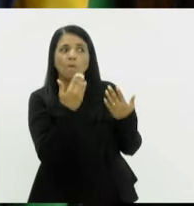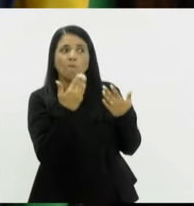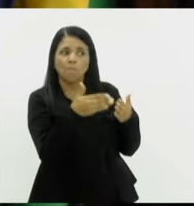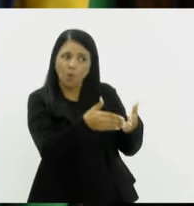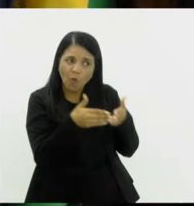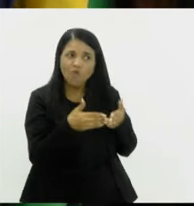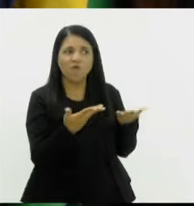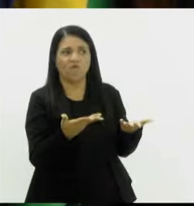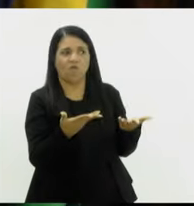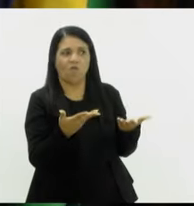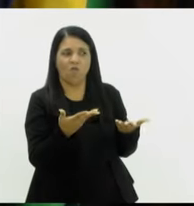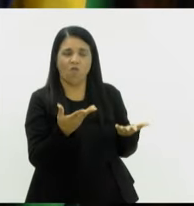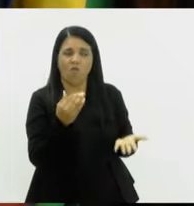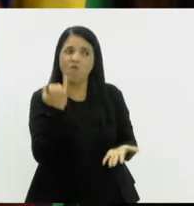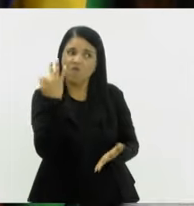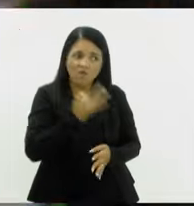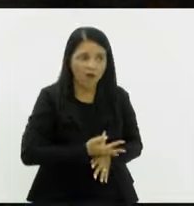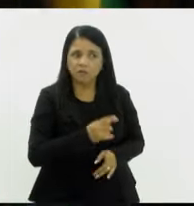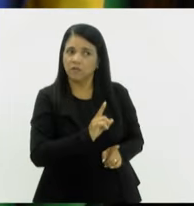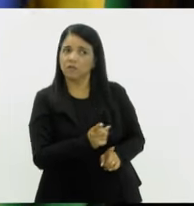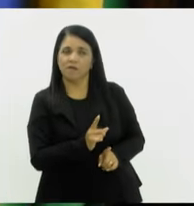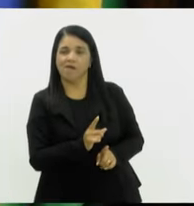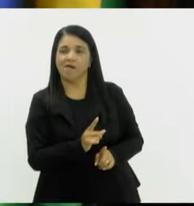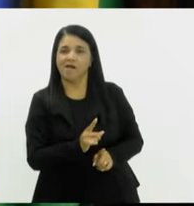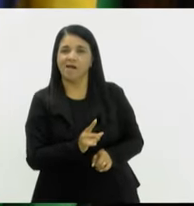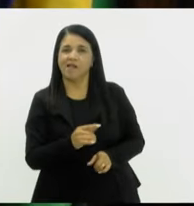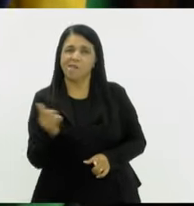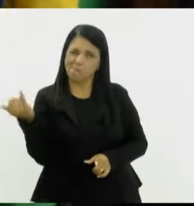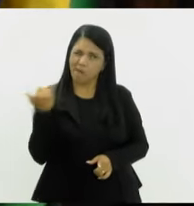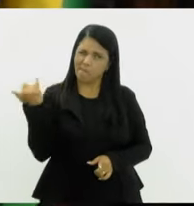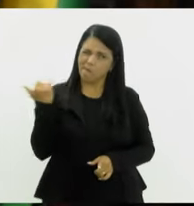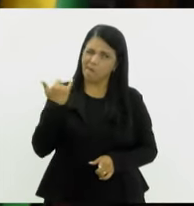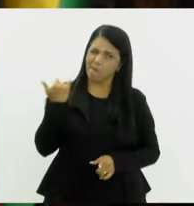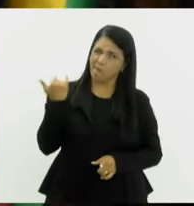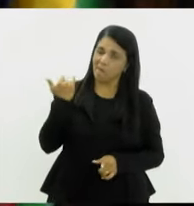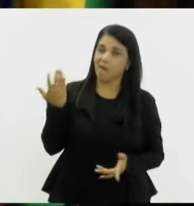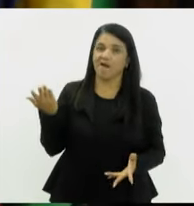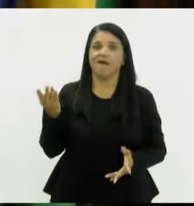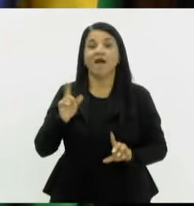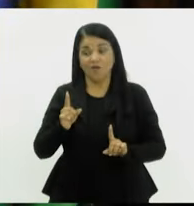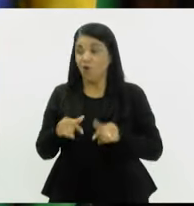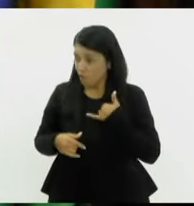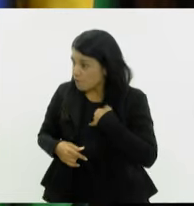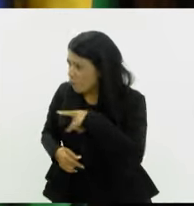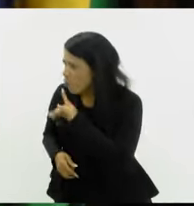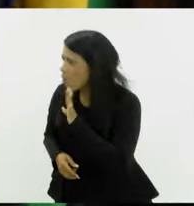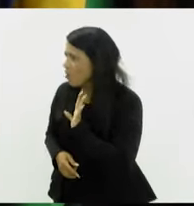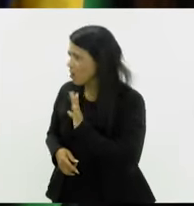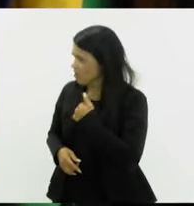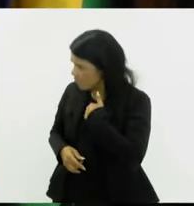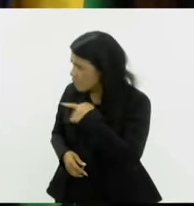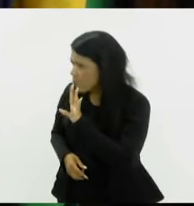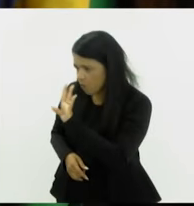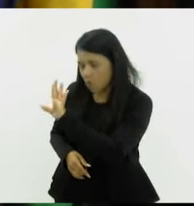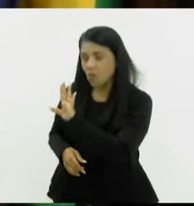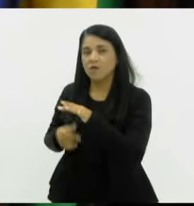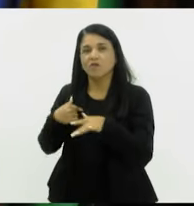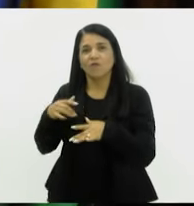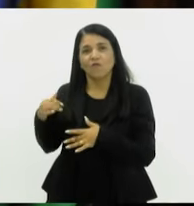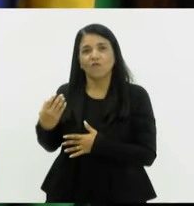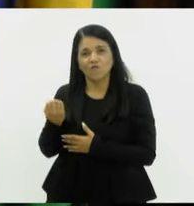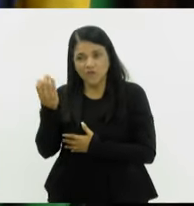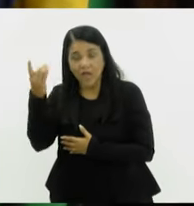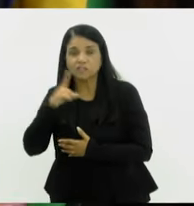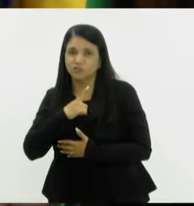vai faltar e ela fala fala fala fala então eu falei não Soraia eu vou eu tinha uma viagem para fazer e